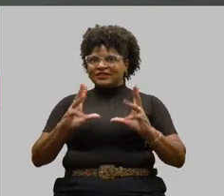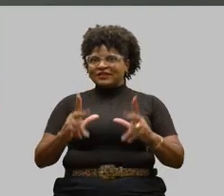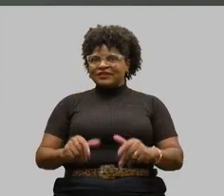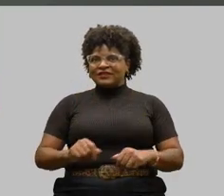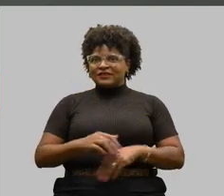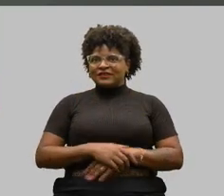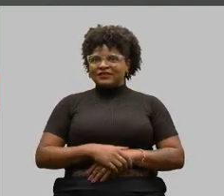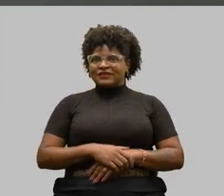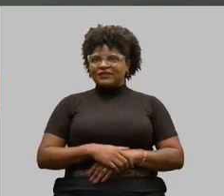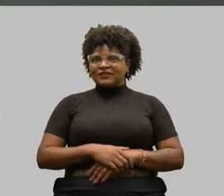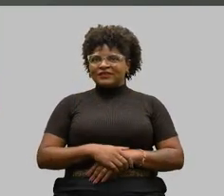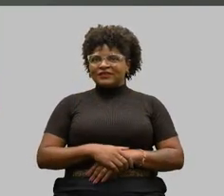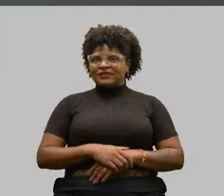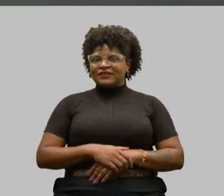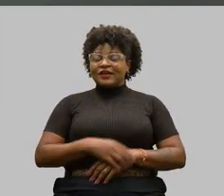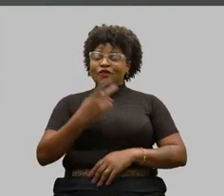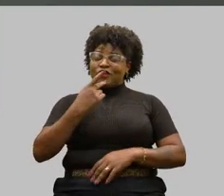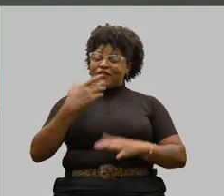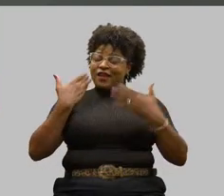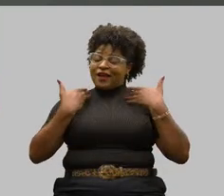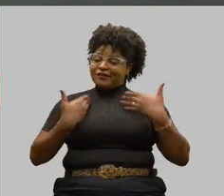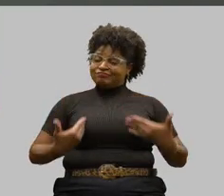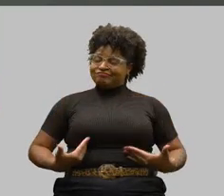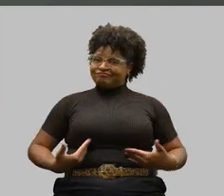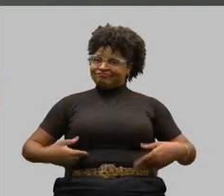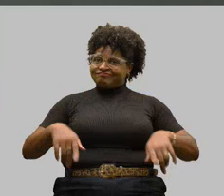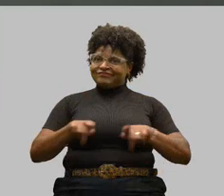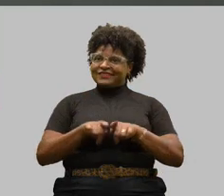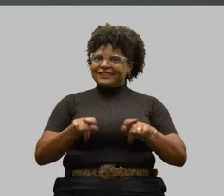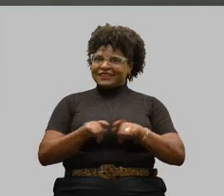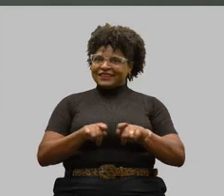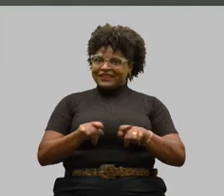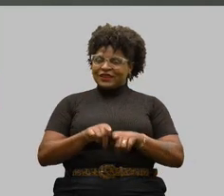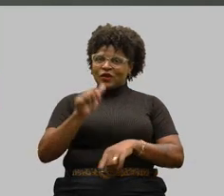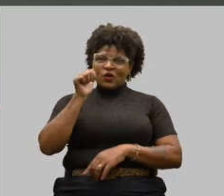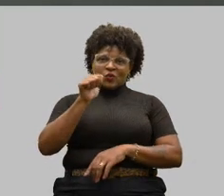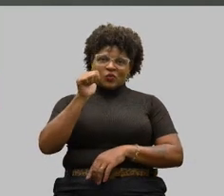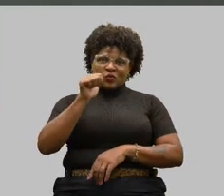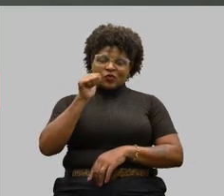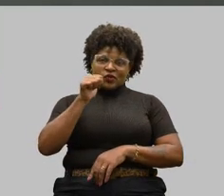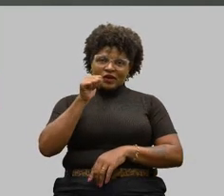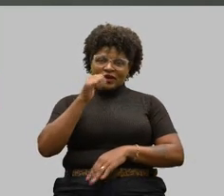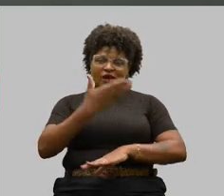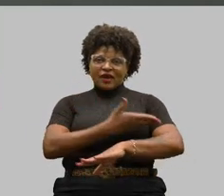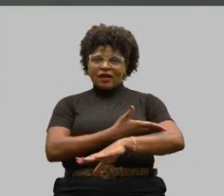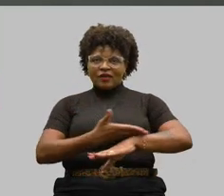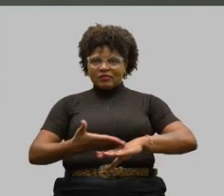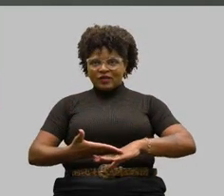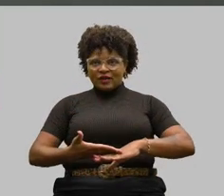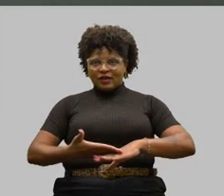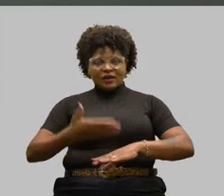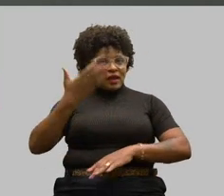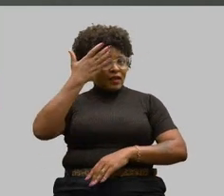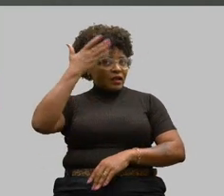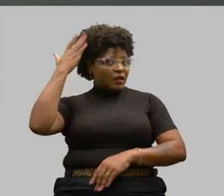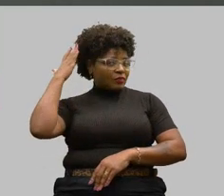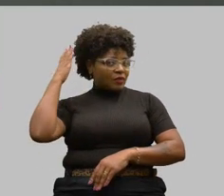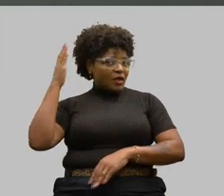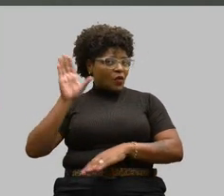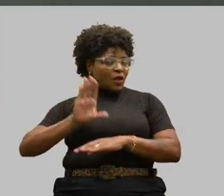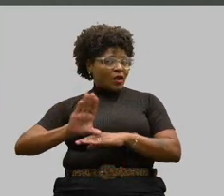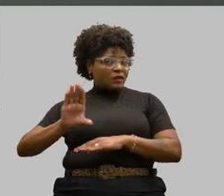gostaria de fazer minha aula de descrição também sou uma mulher Clara de cabelos castanhos